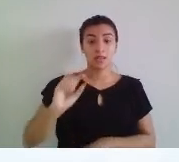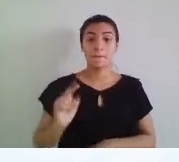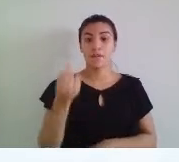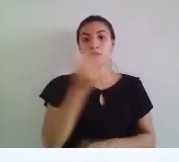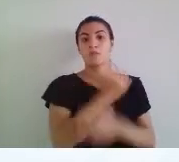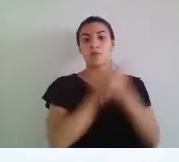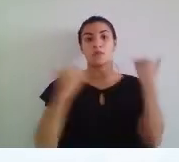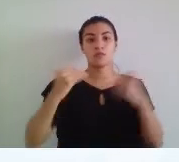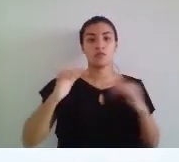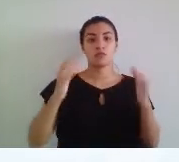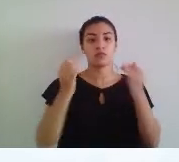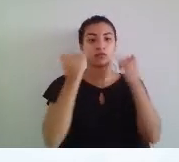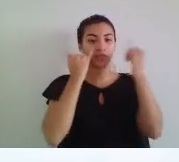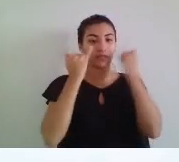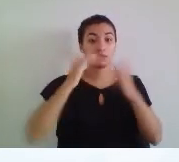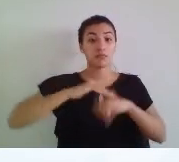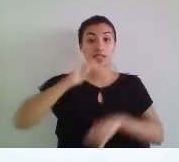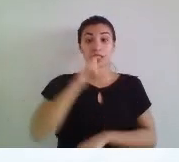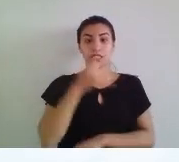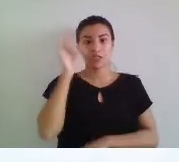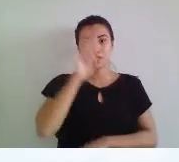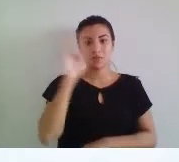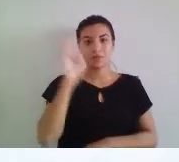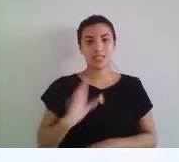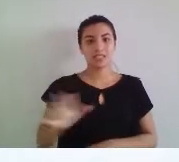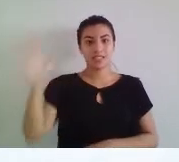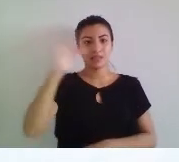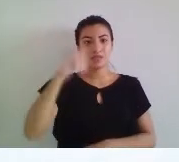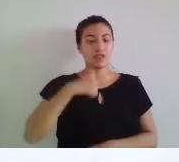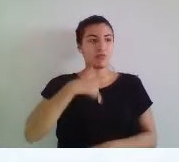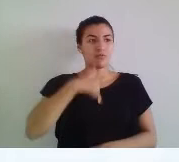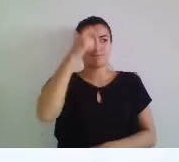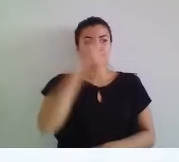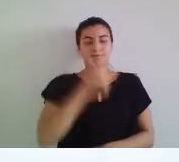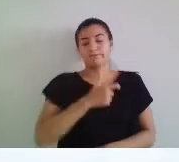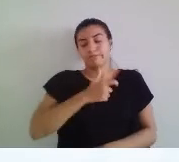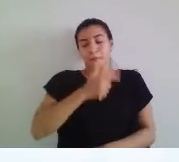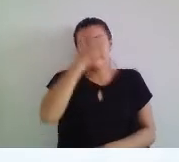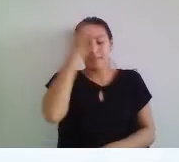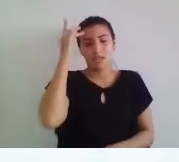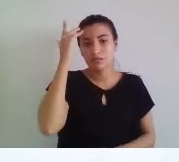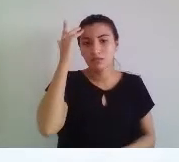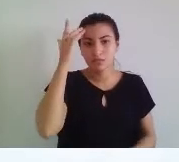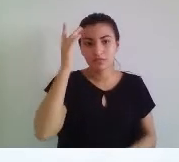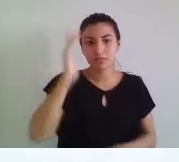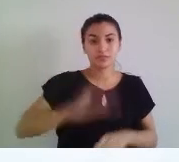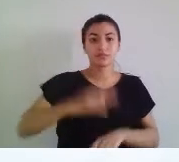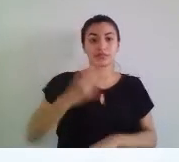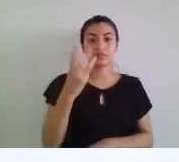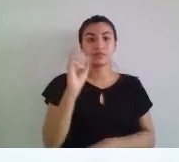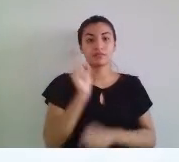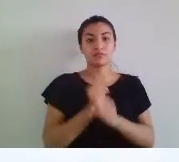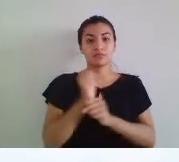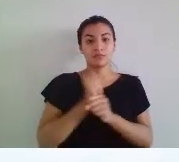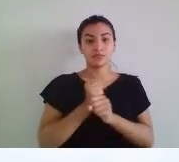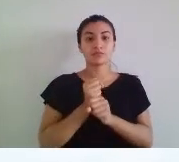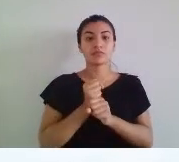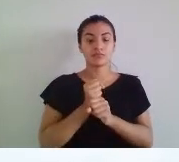triste da história do Brasil, pelo menos desde que eu me entendo por gente, né? Há mais de 30 anos, quase 35